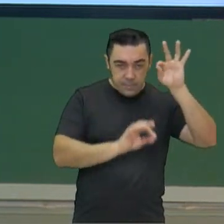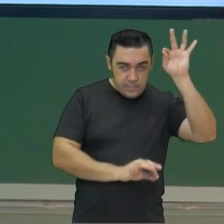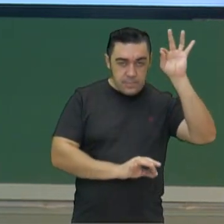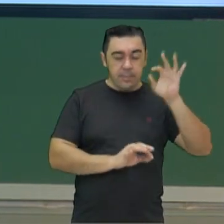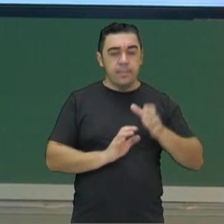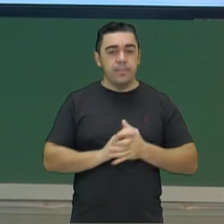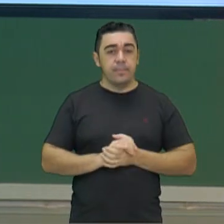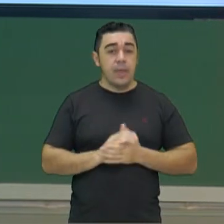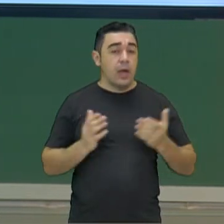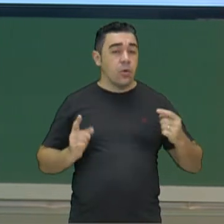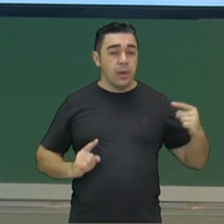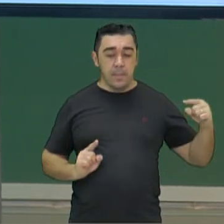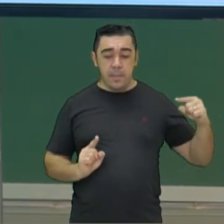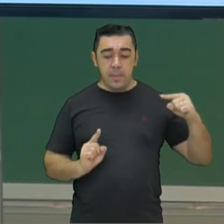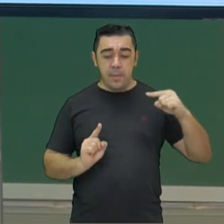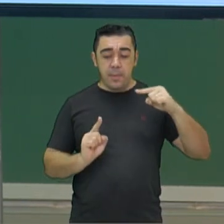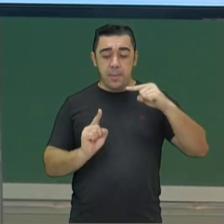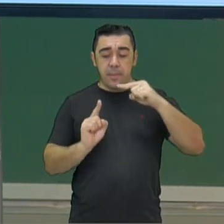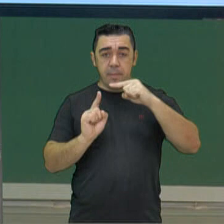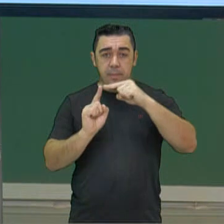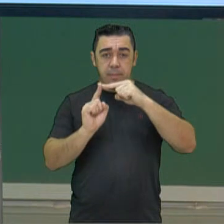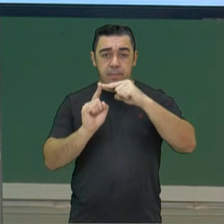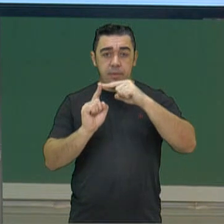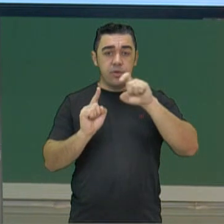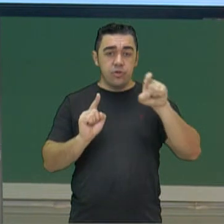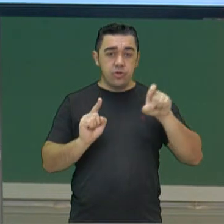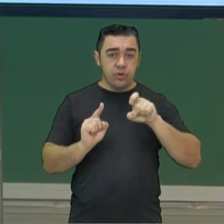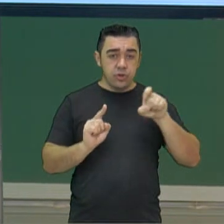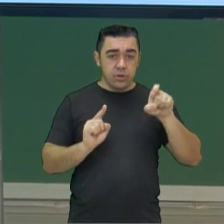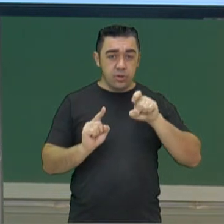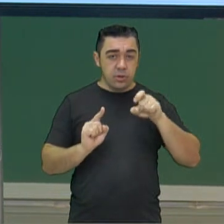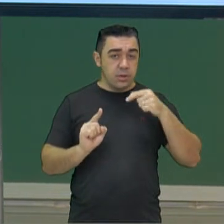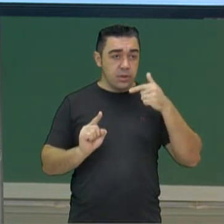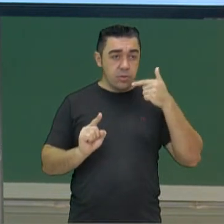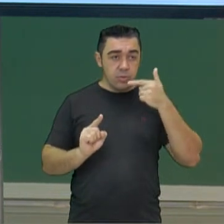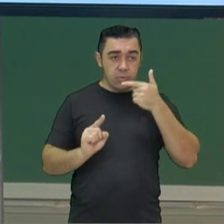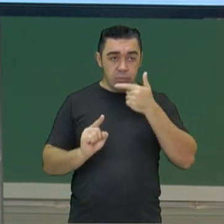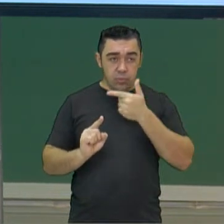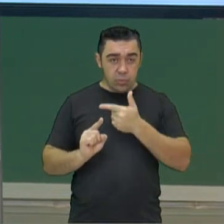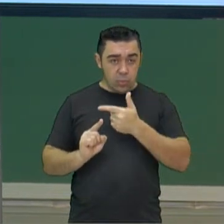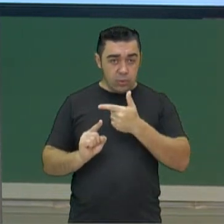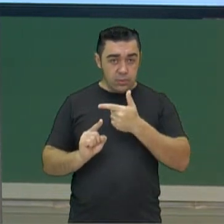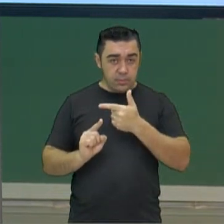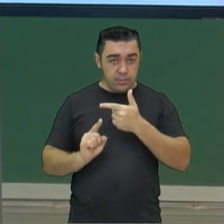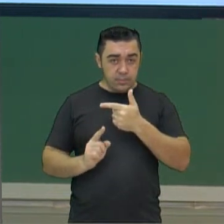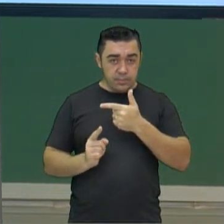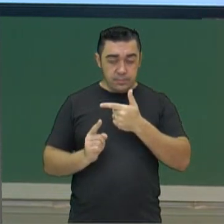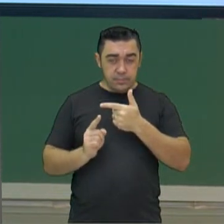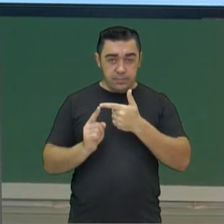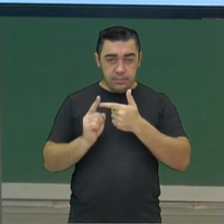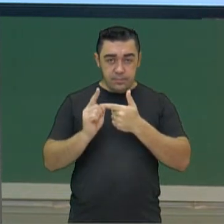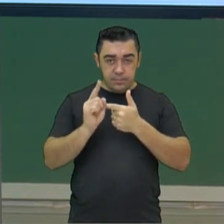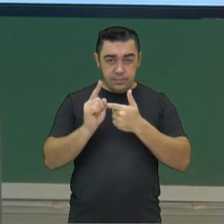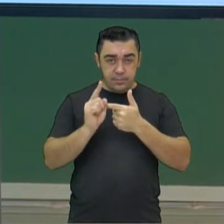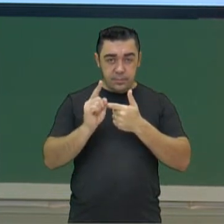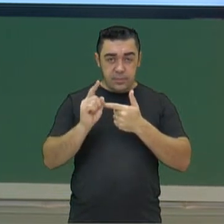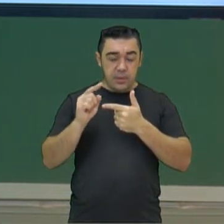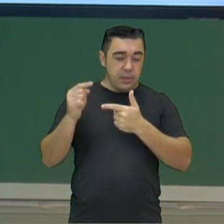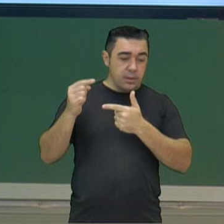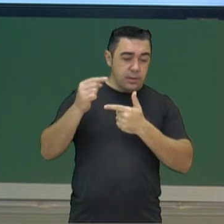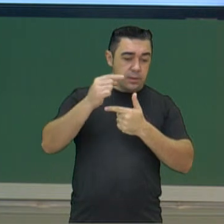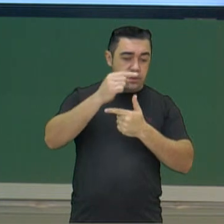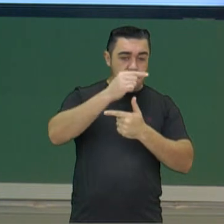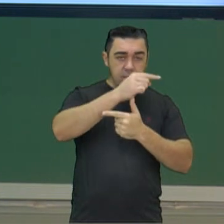centro, o valor do x é 2. Eu tiro aqui do eixo x. O y vale 1. Então, as